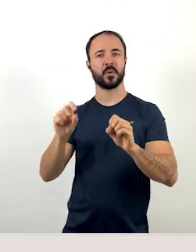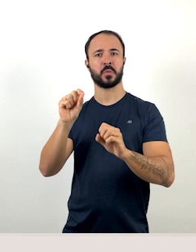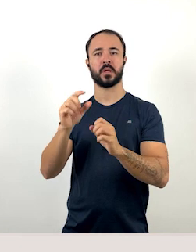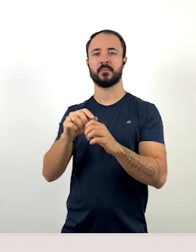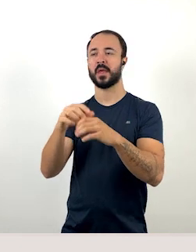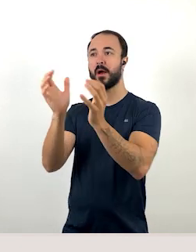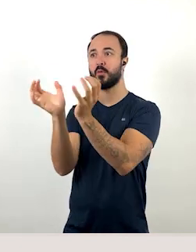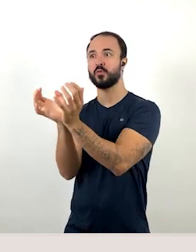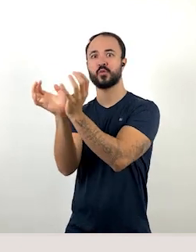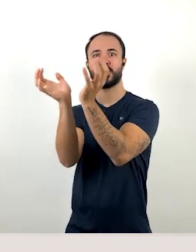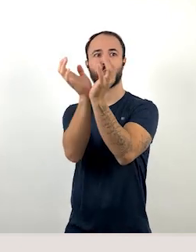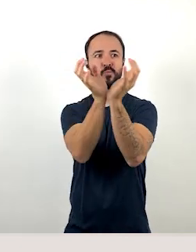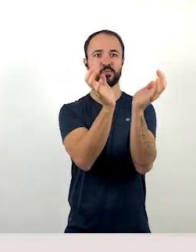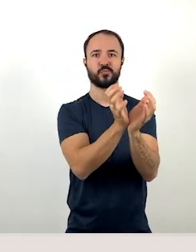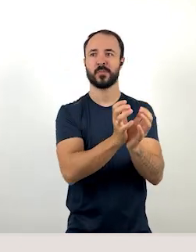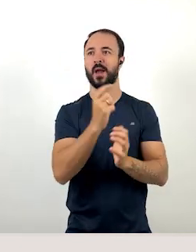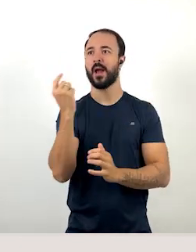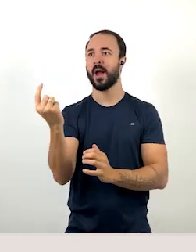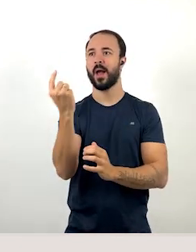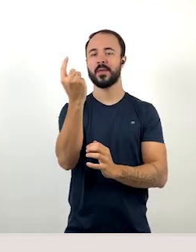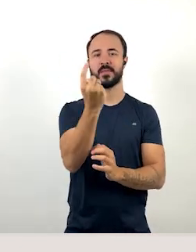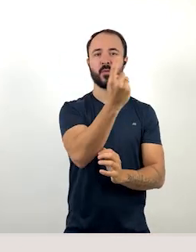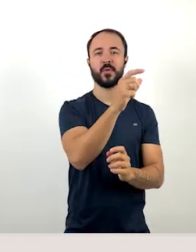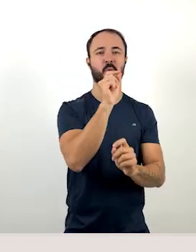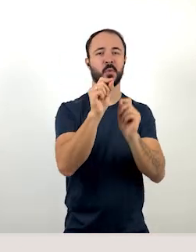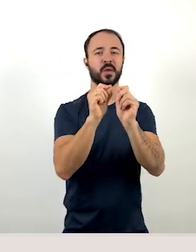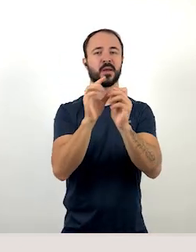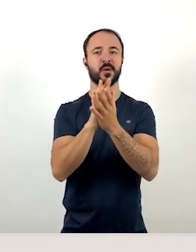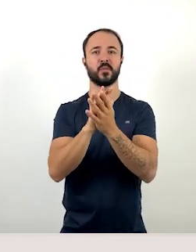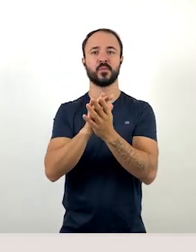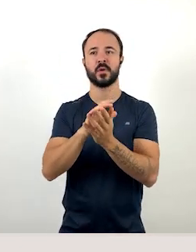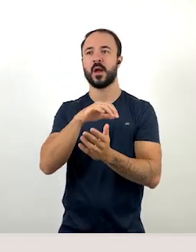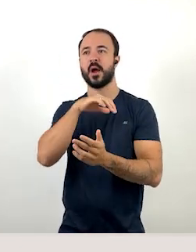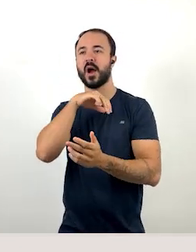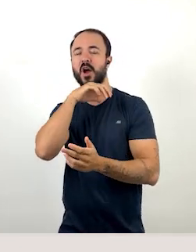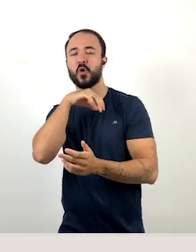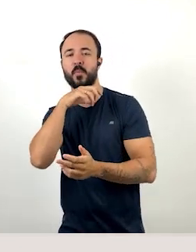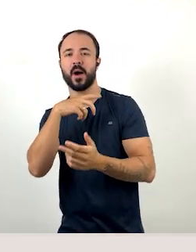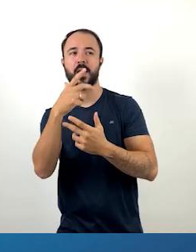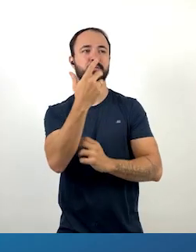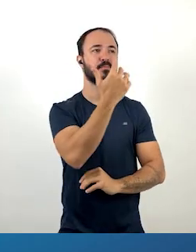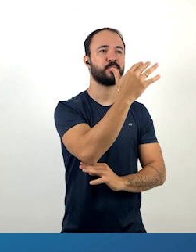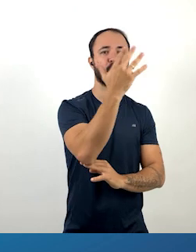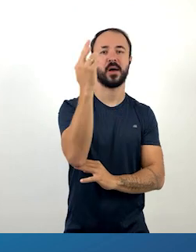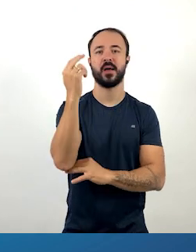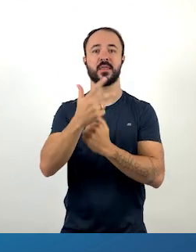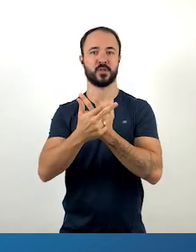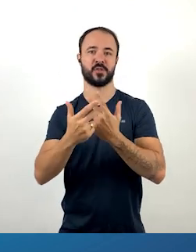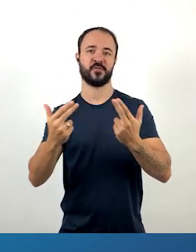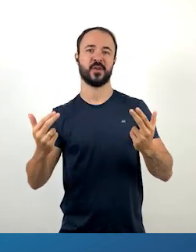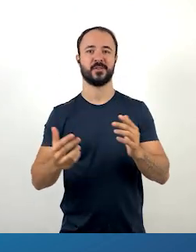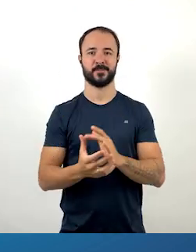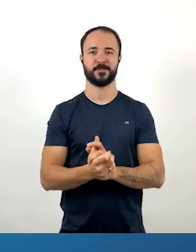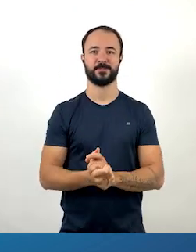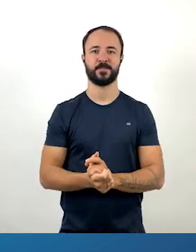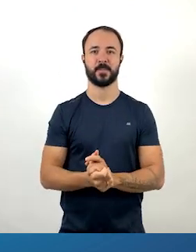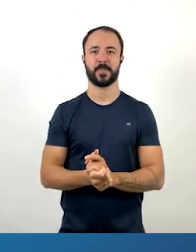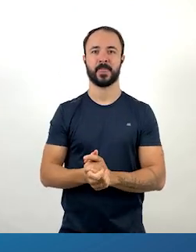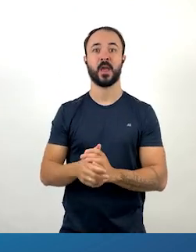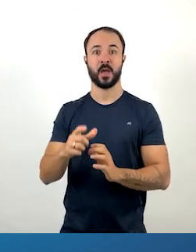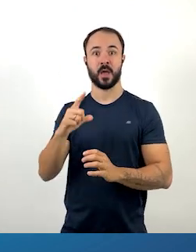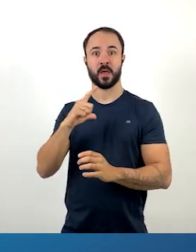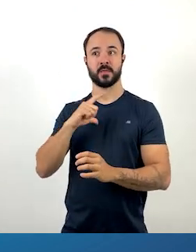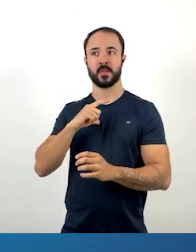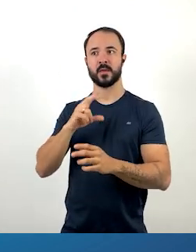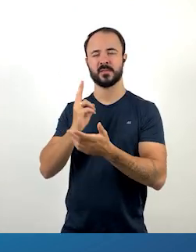região. População é um conjunto de espécies. Então, você tem espécies diferentes vivendo nesse local. Toda a relação que acontece